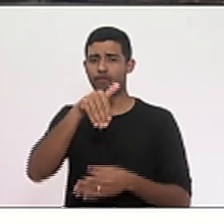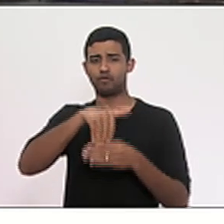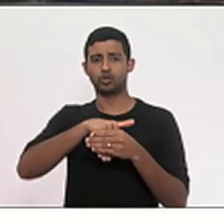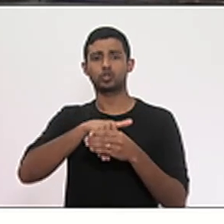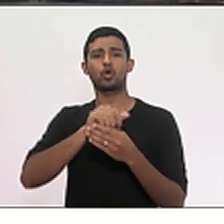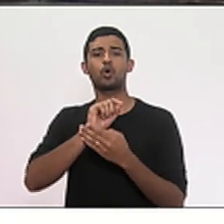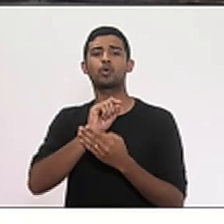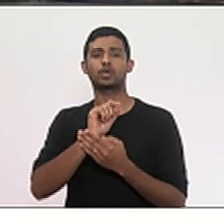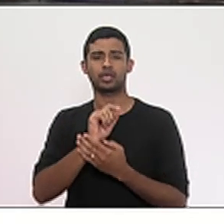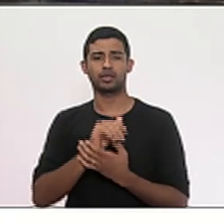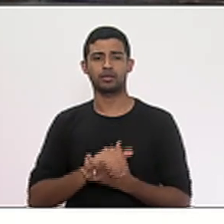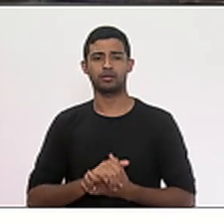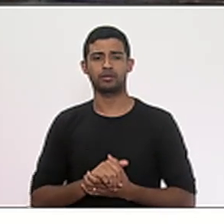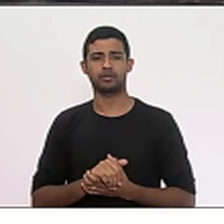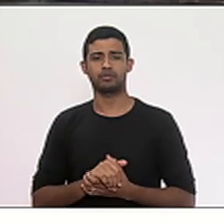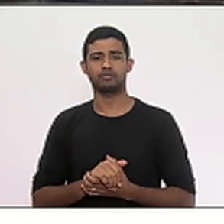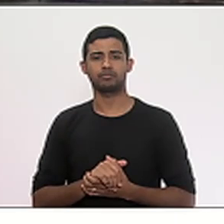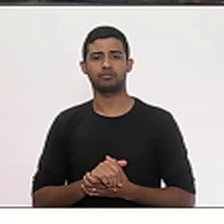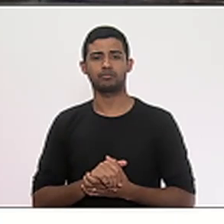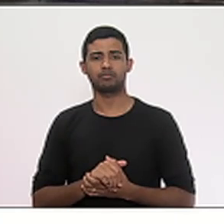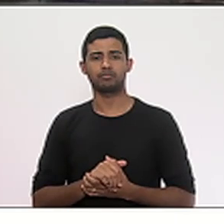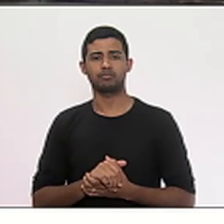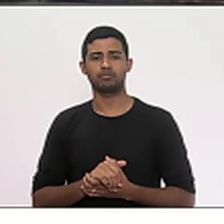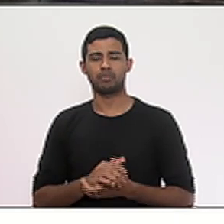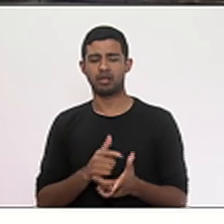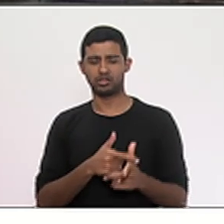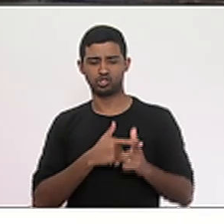votou para trocar a isenção